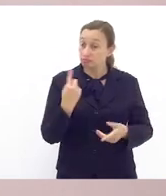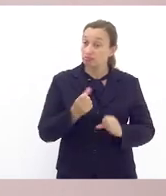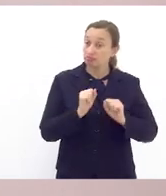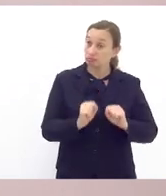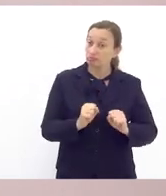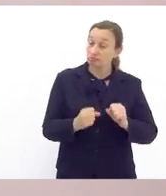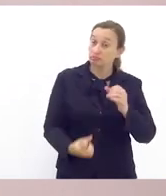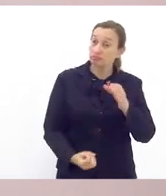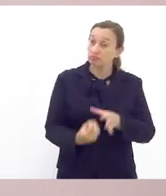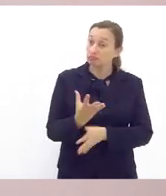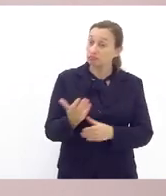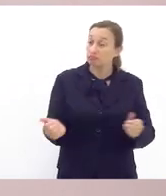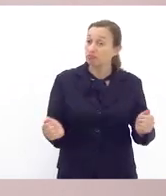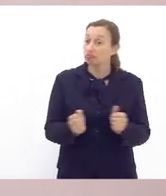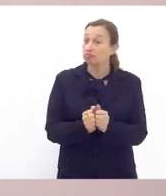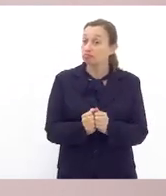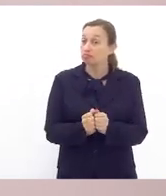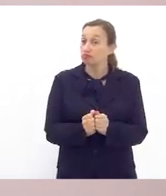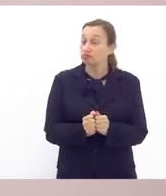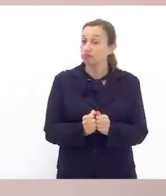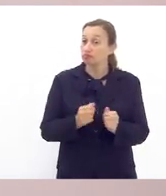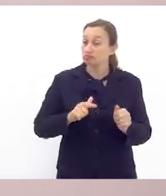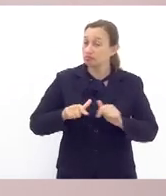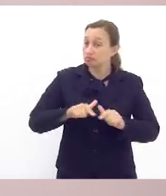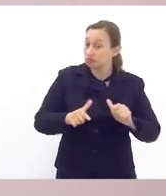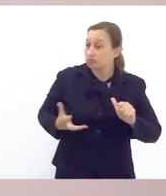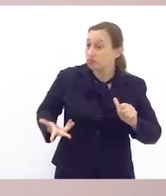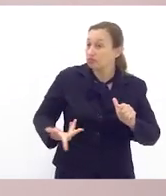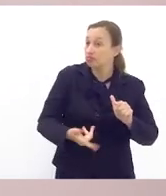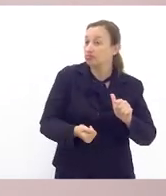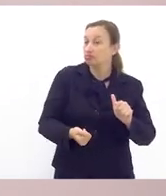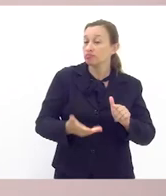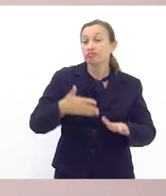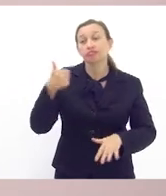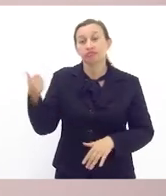possamos construir uma prestação de serviço melhor